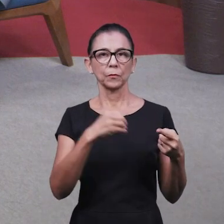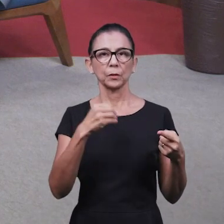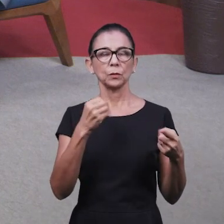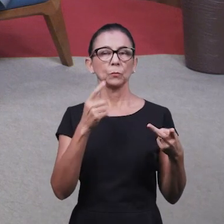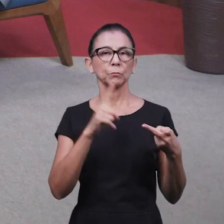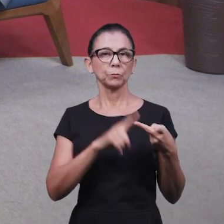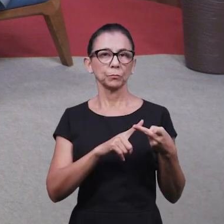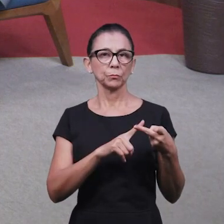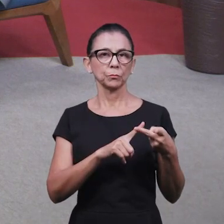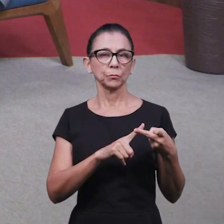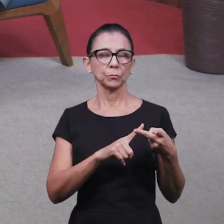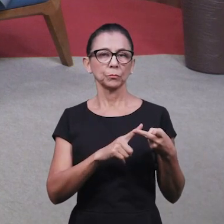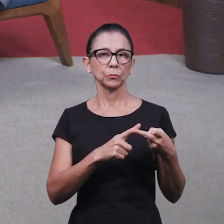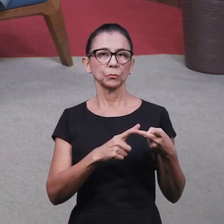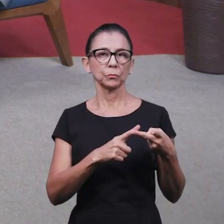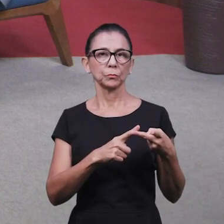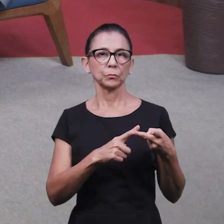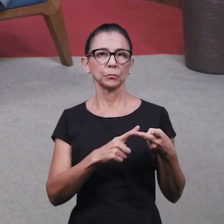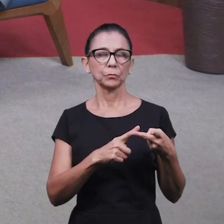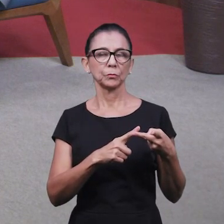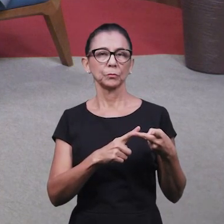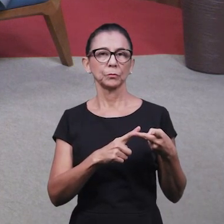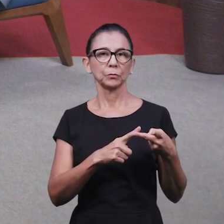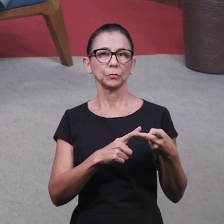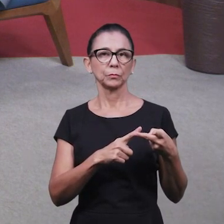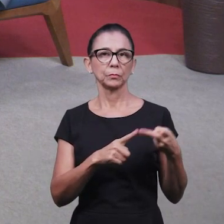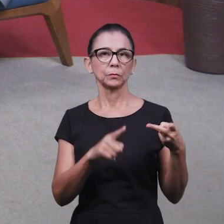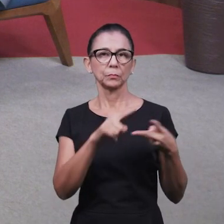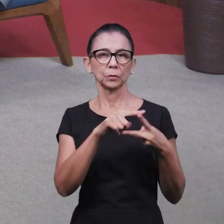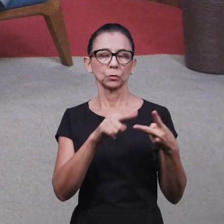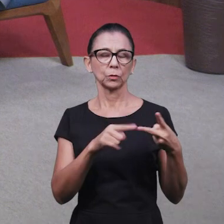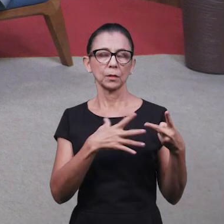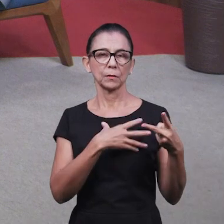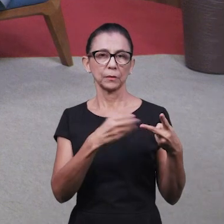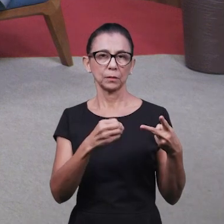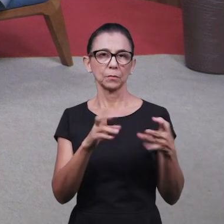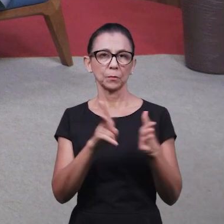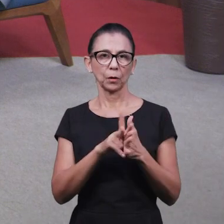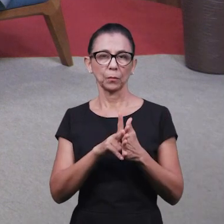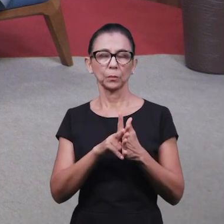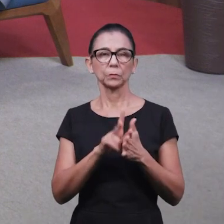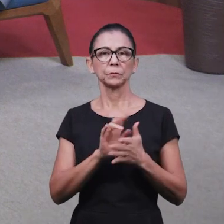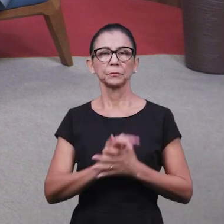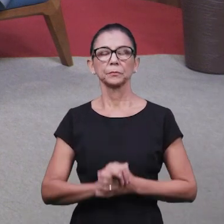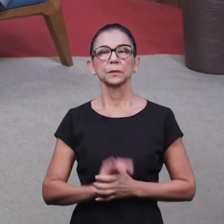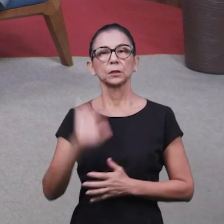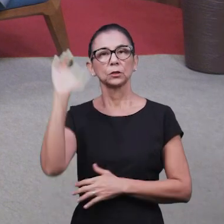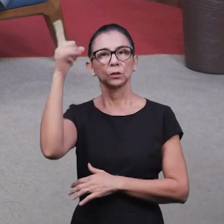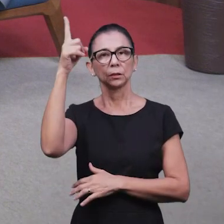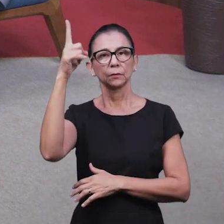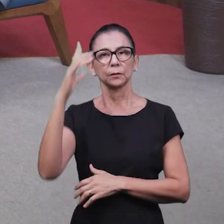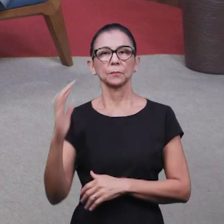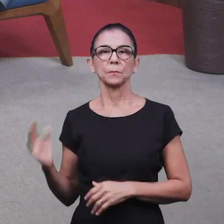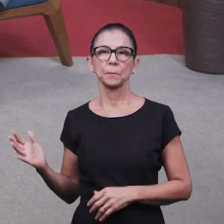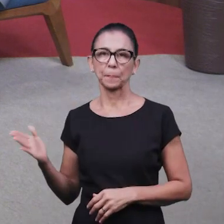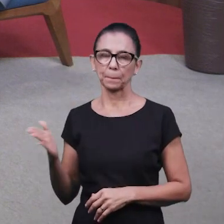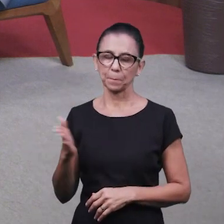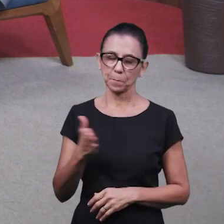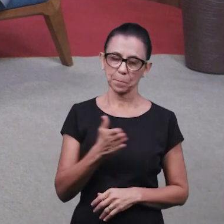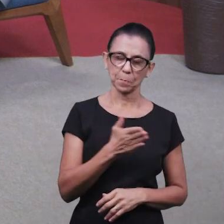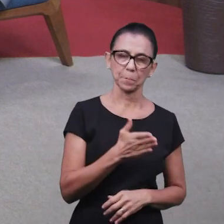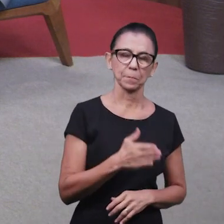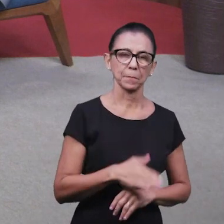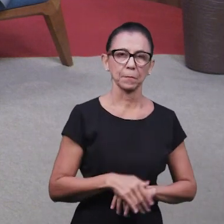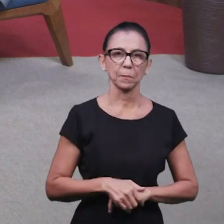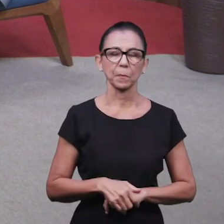segundo filho, que foi Adonias. Maravilha. Eu vou ler um texto agora, e o objetivo,